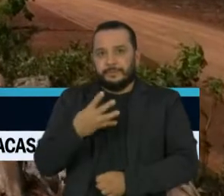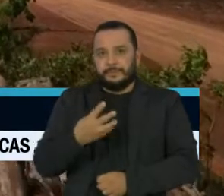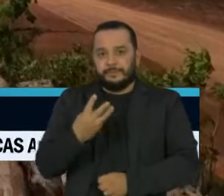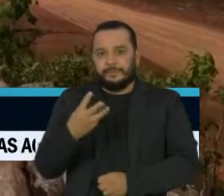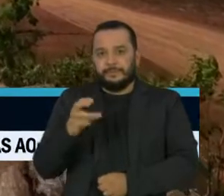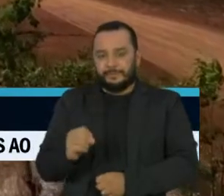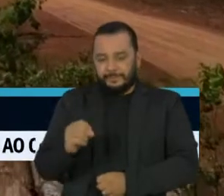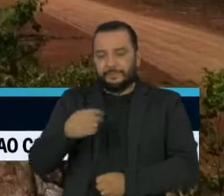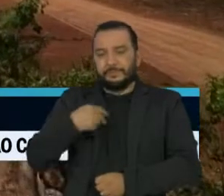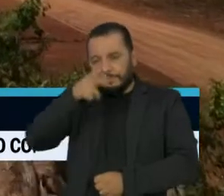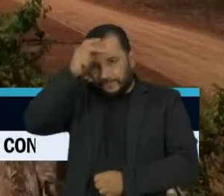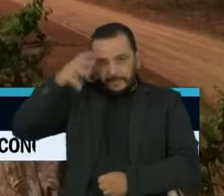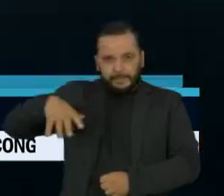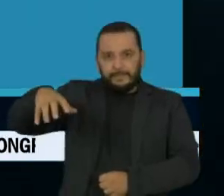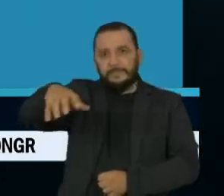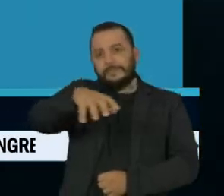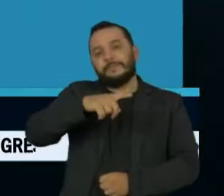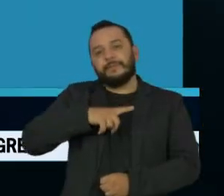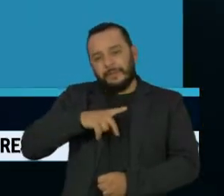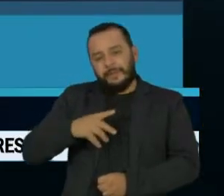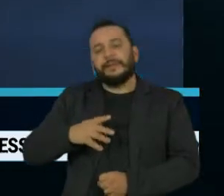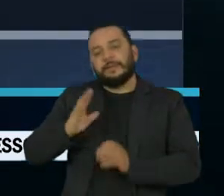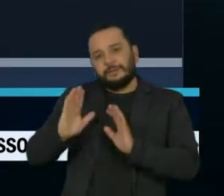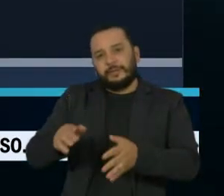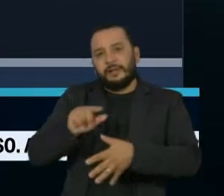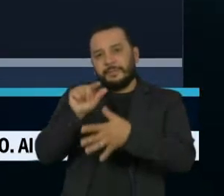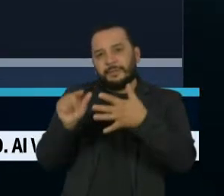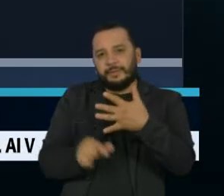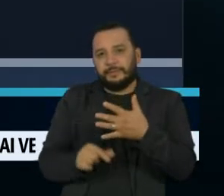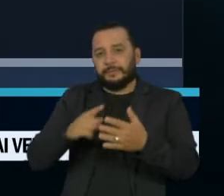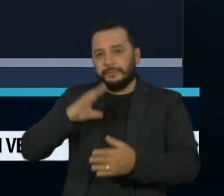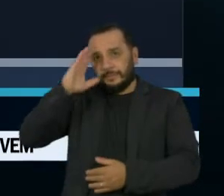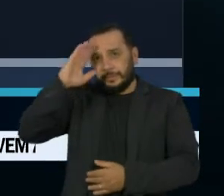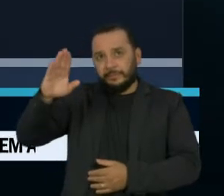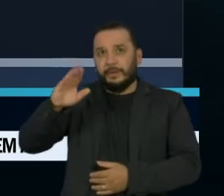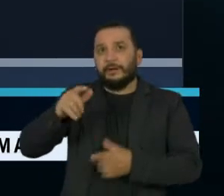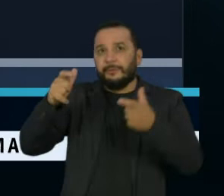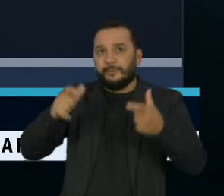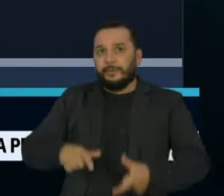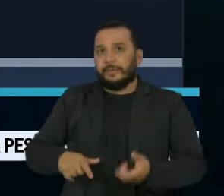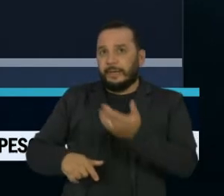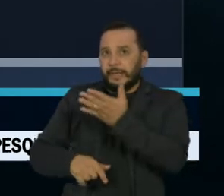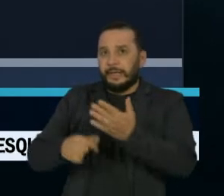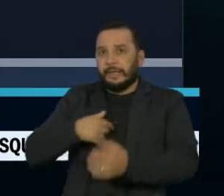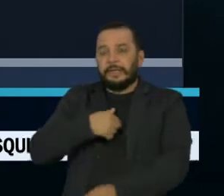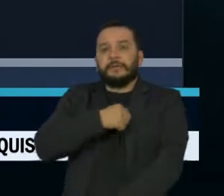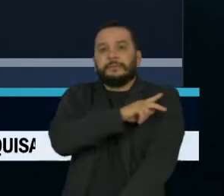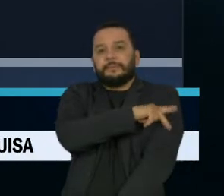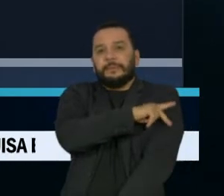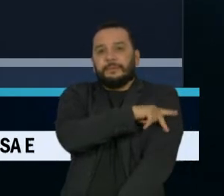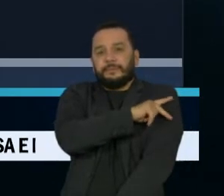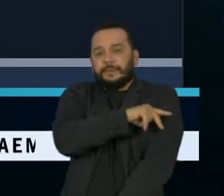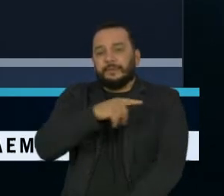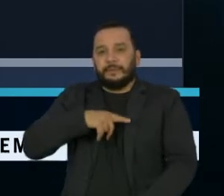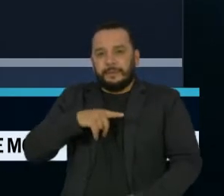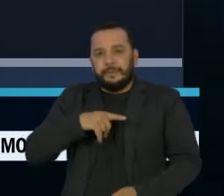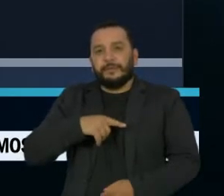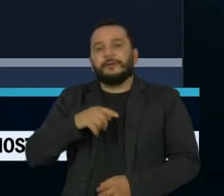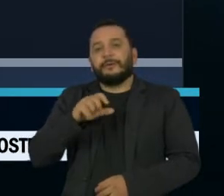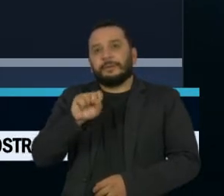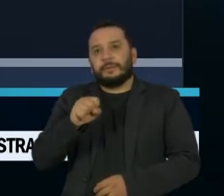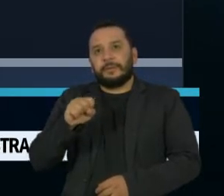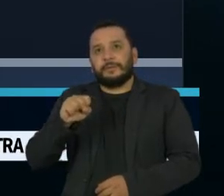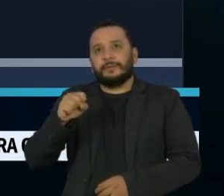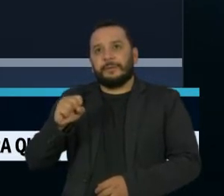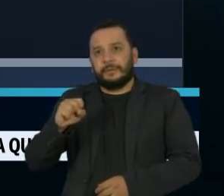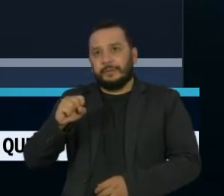municípios inseridos no bioma. No topo do ranking está o município de Manuel Emídio, no Piauí, com equivalente a 880 campos